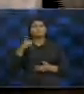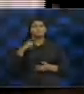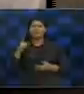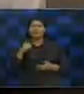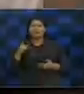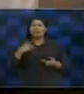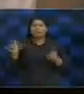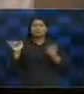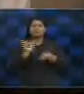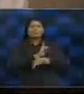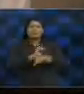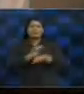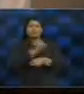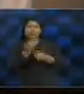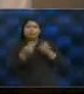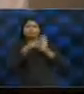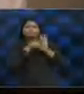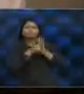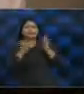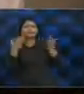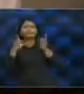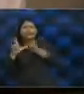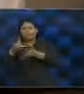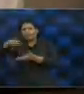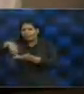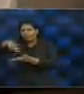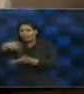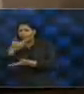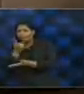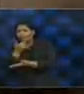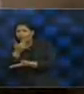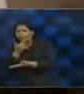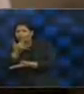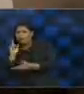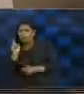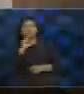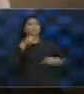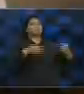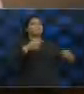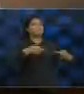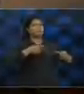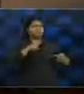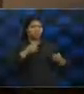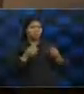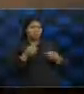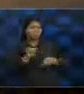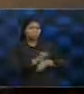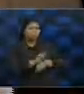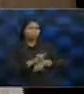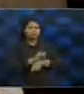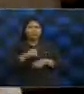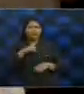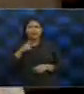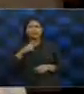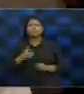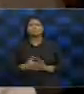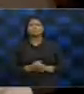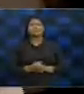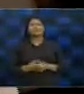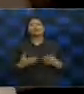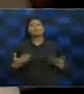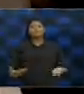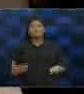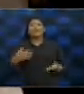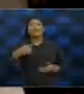de estudo para vir fazer esse debate, encarar? Faltam um pouco mais de 2 semanas aí para o pleito. Pois é, eu governo a cidade, eu tenho muito cuidado